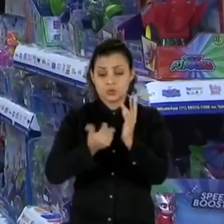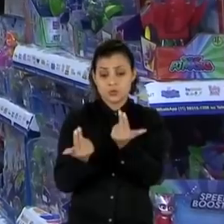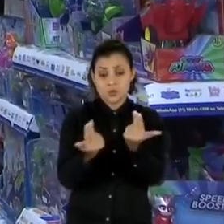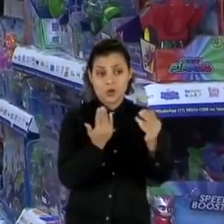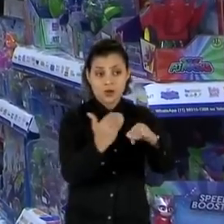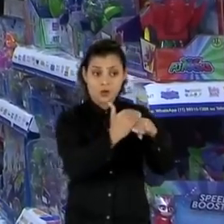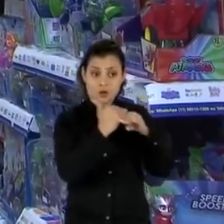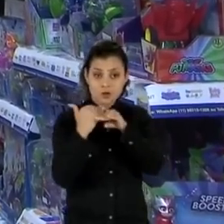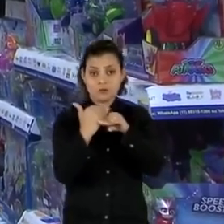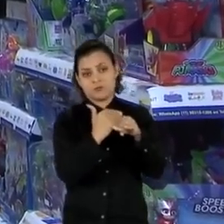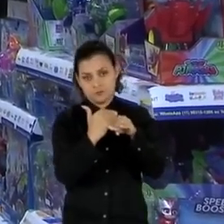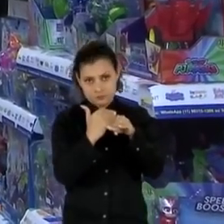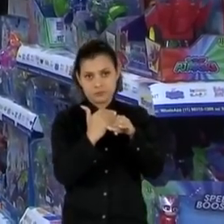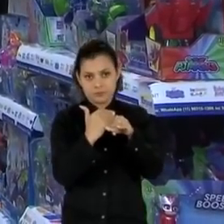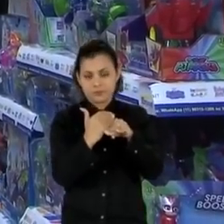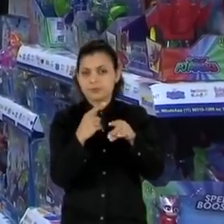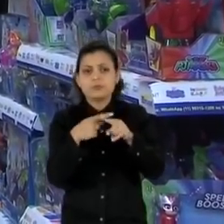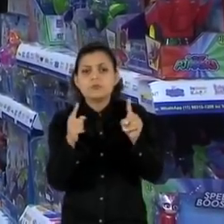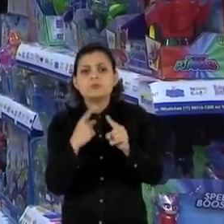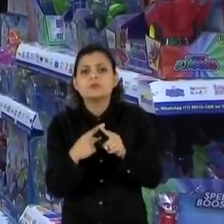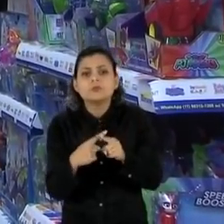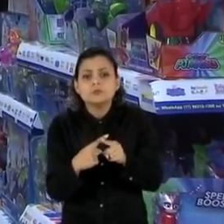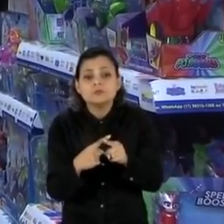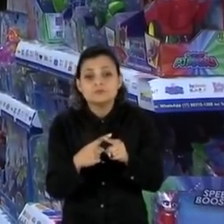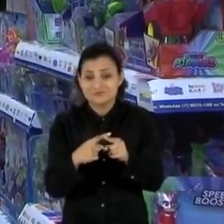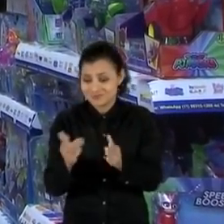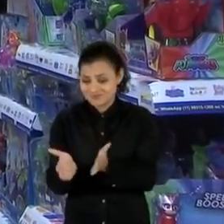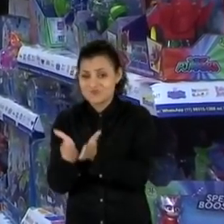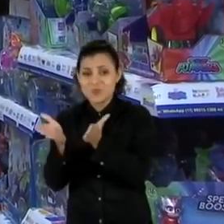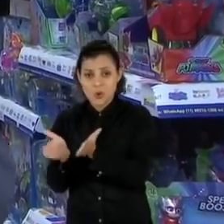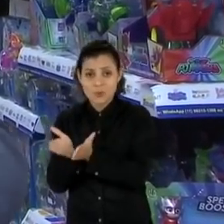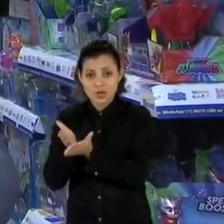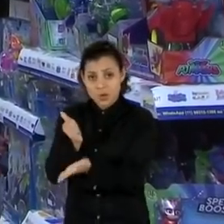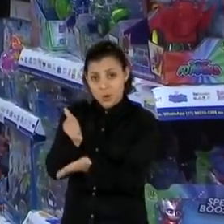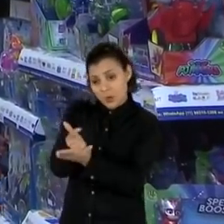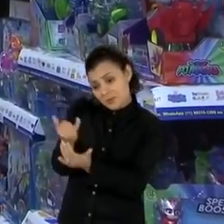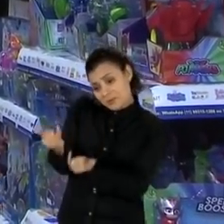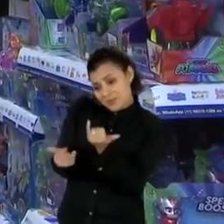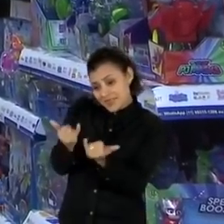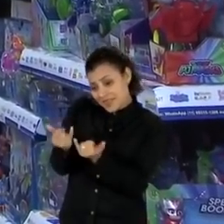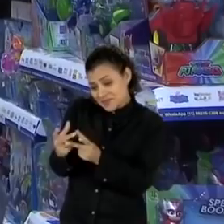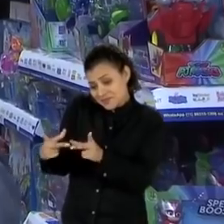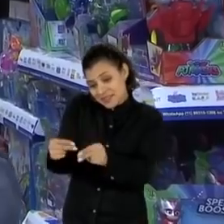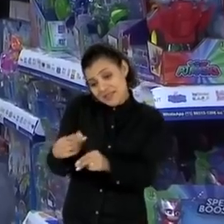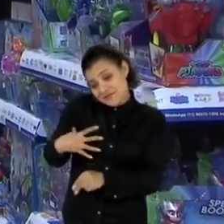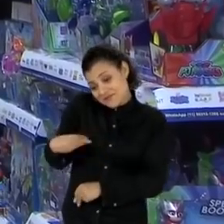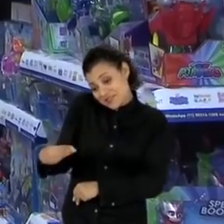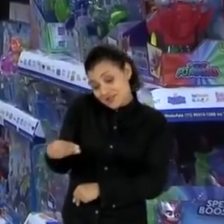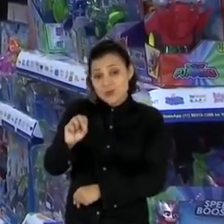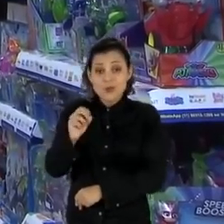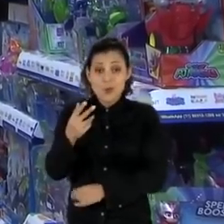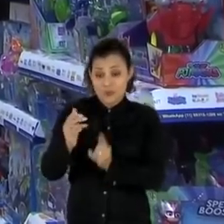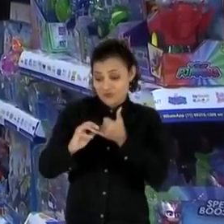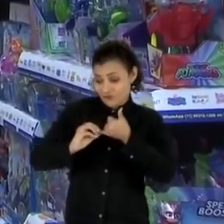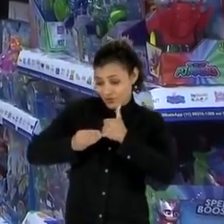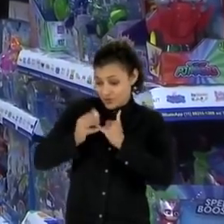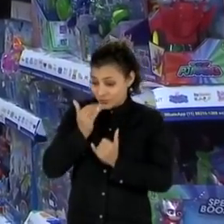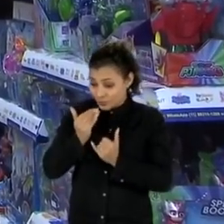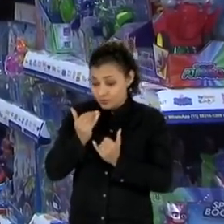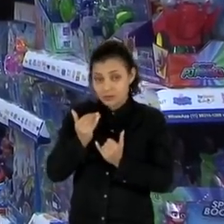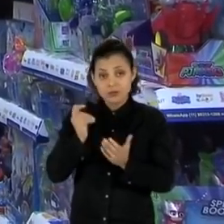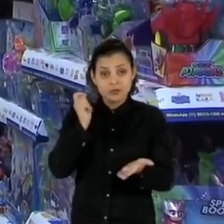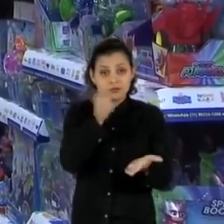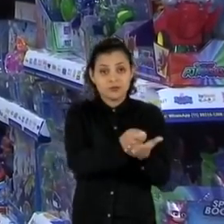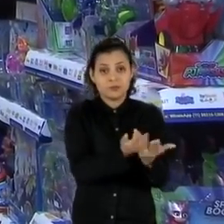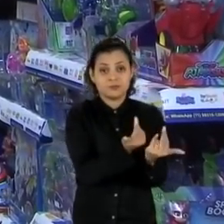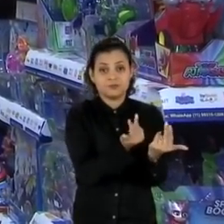todas as classes sociais isso quer dizer que uma pessoa de baixa renda que compra um brinquedo para o filho um saco de feijão vai